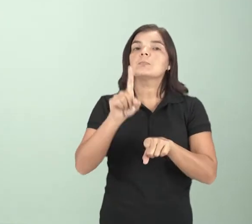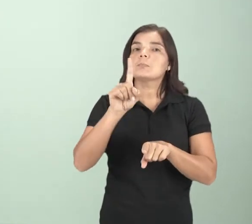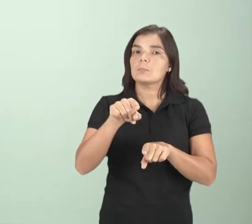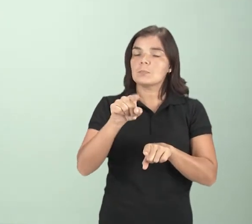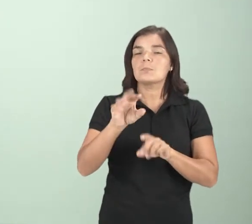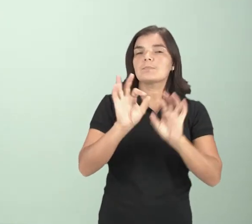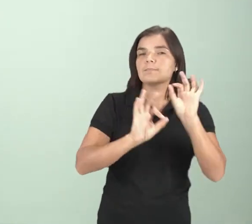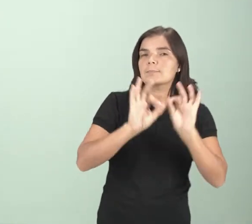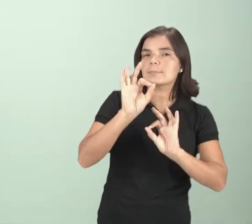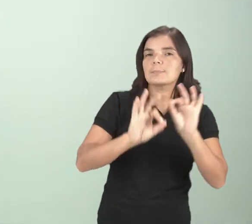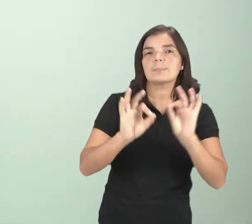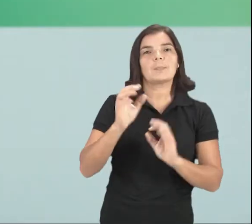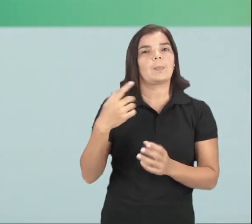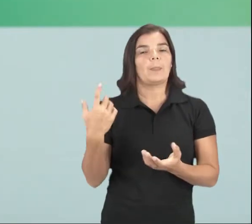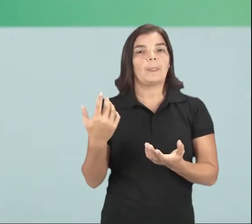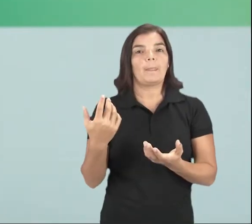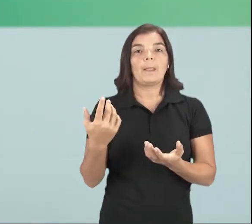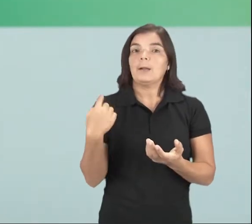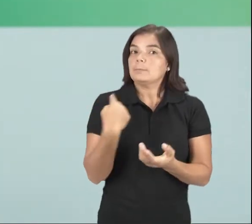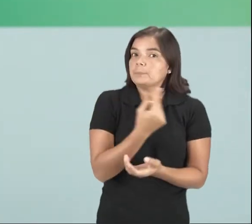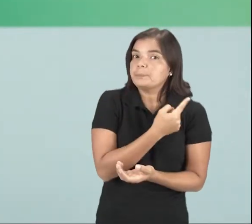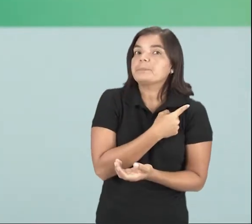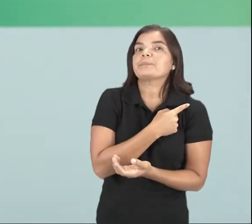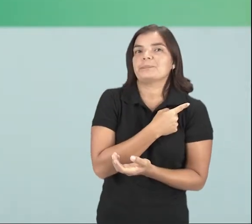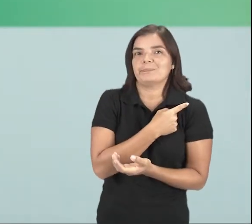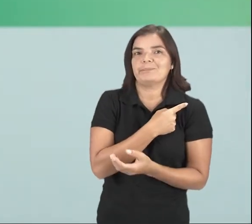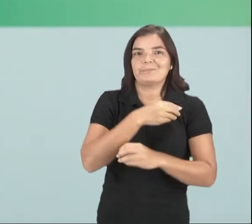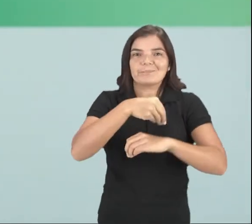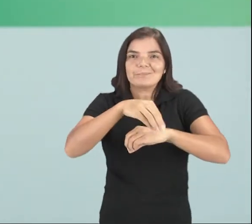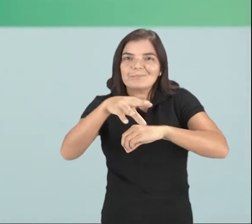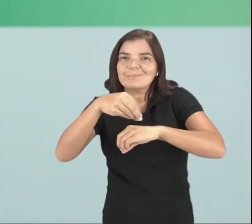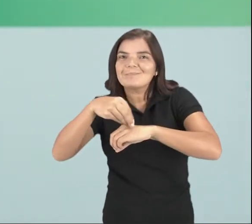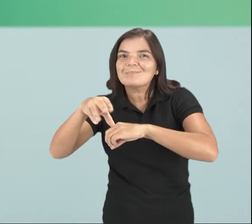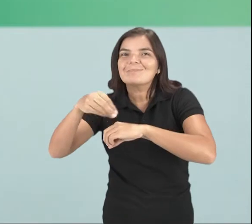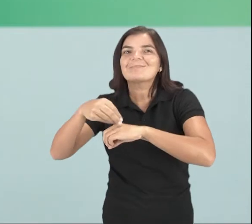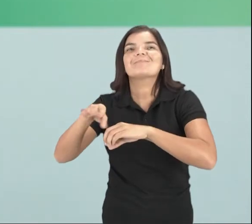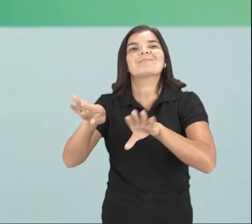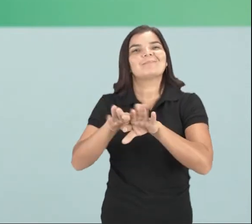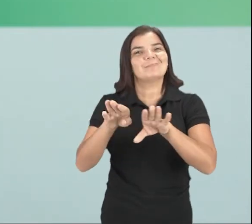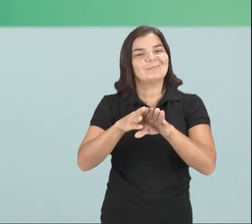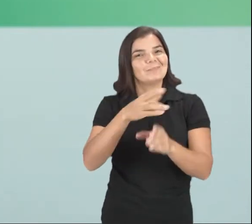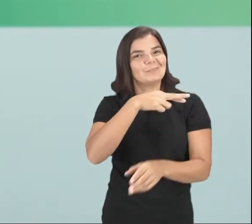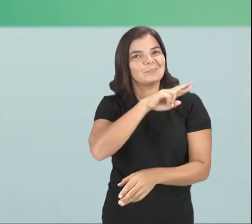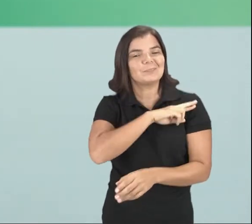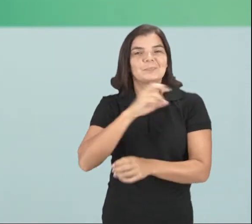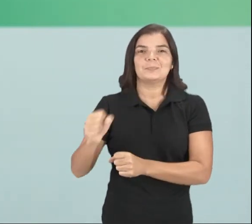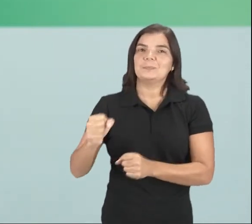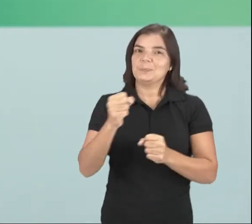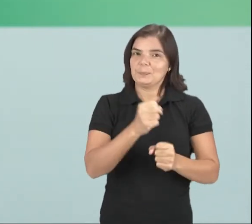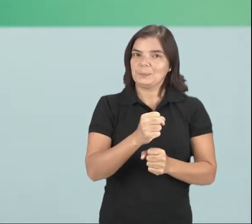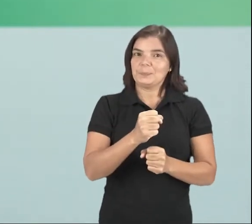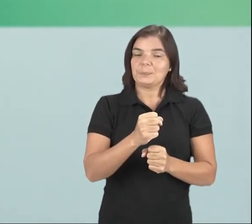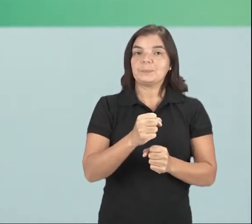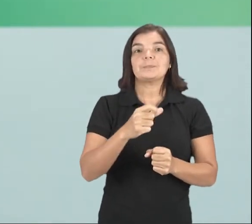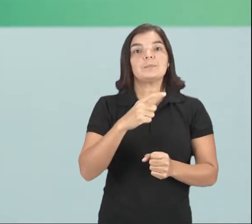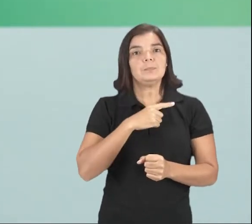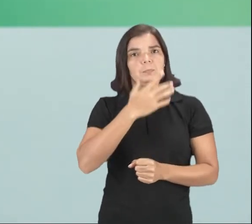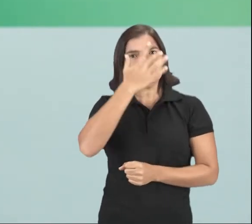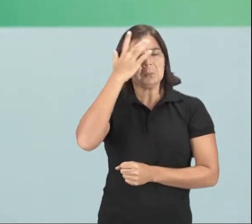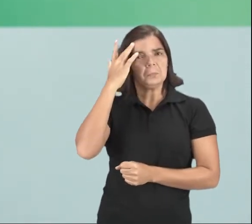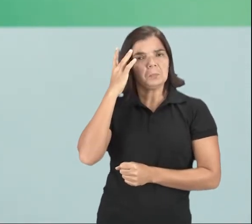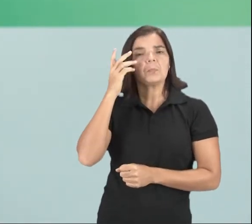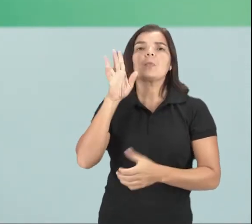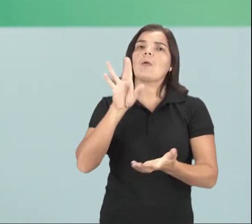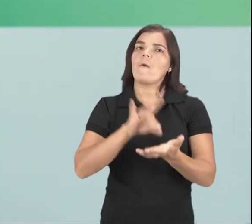aquela forma da gente organizar, distribuir e exercer o poder. Então, aí tem gente que diz